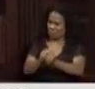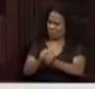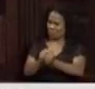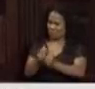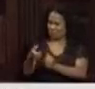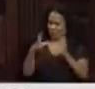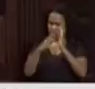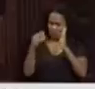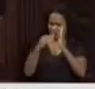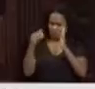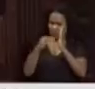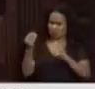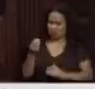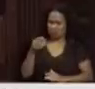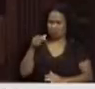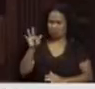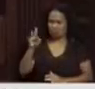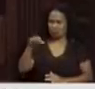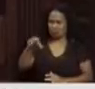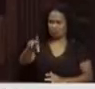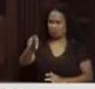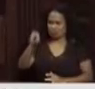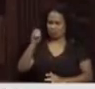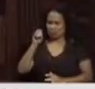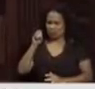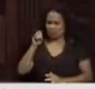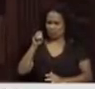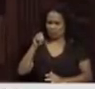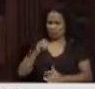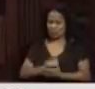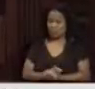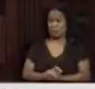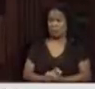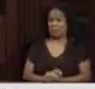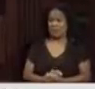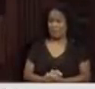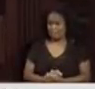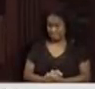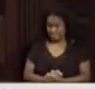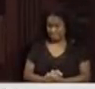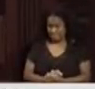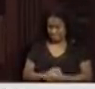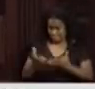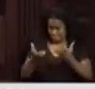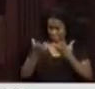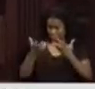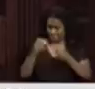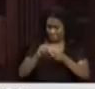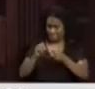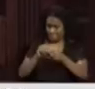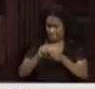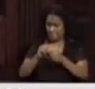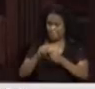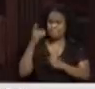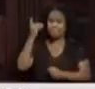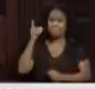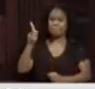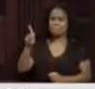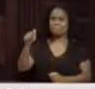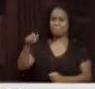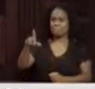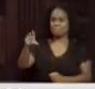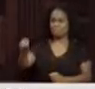para falar. Porque ele escala as pessoas. Quis fazer isso com o Paulo Ramos. E o Paulo